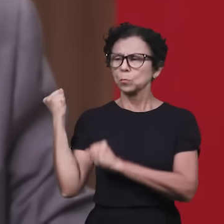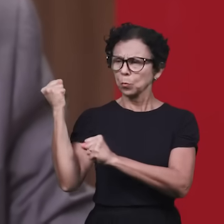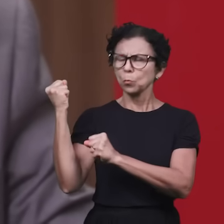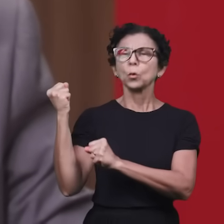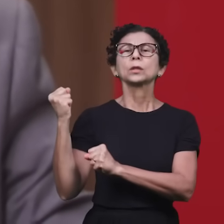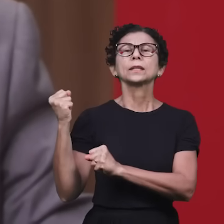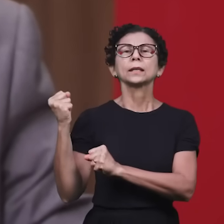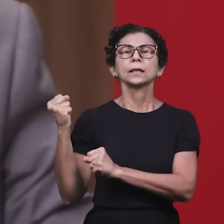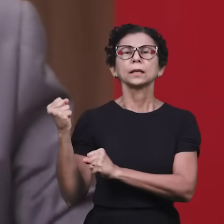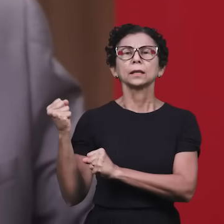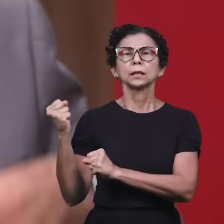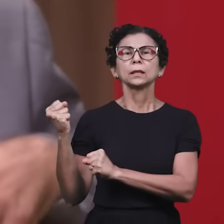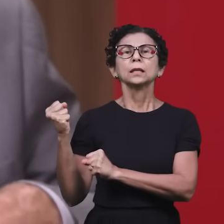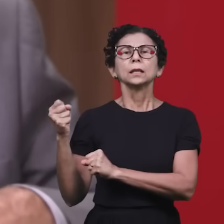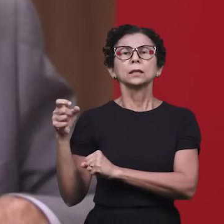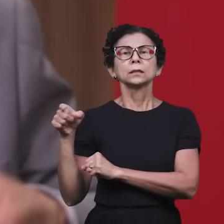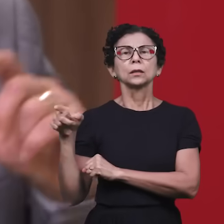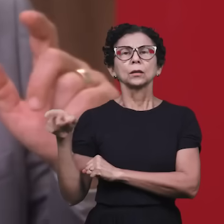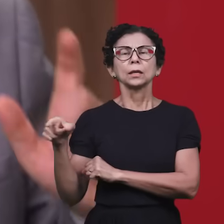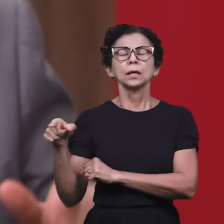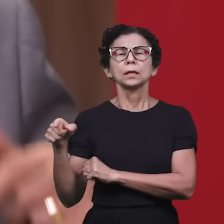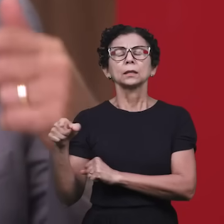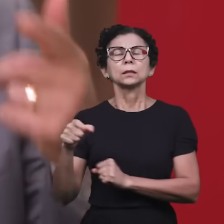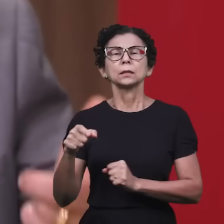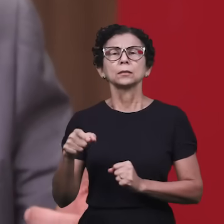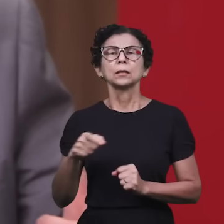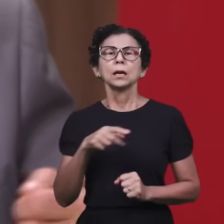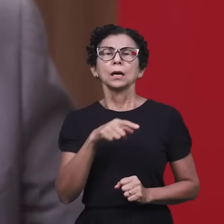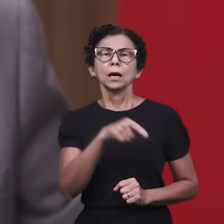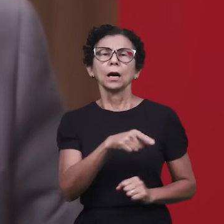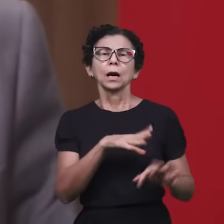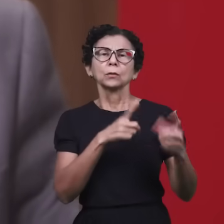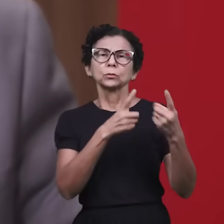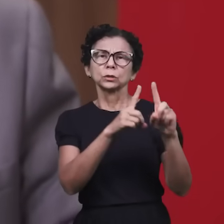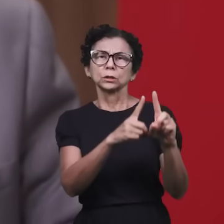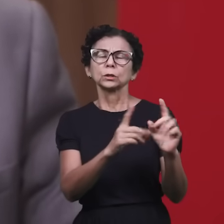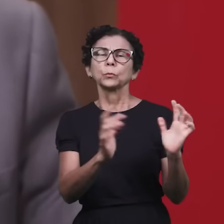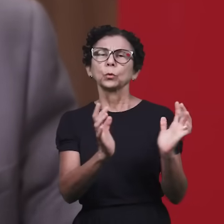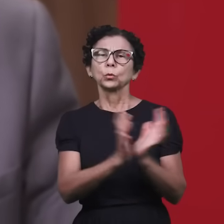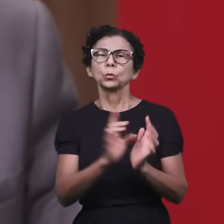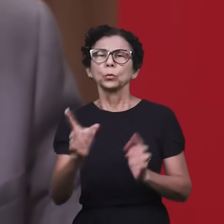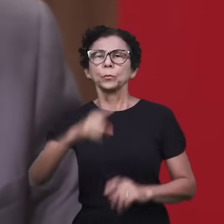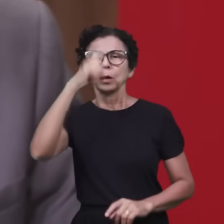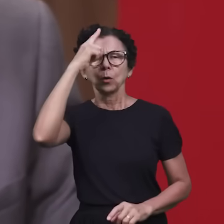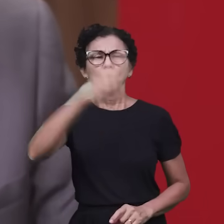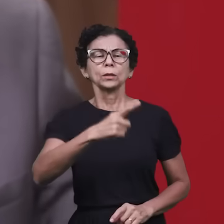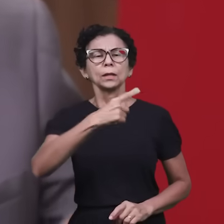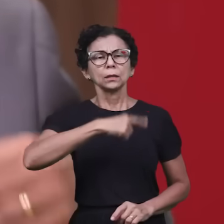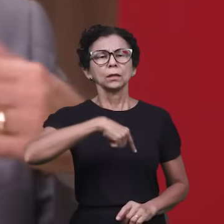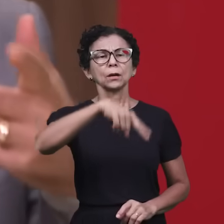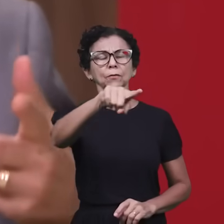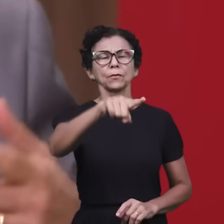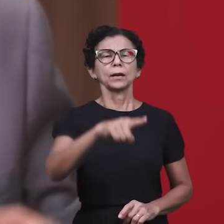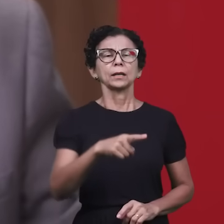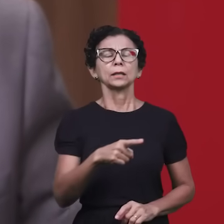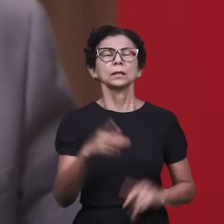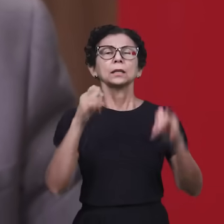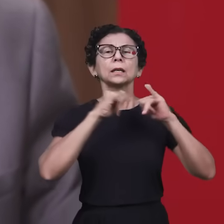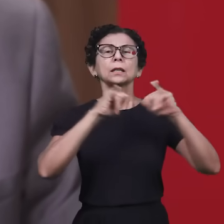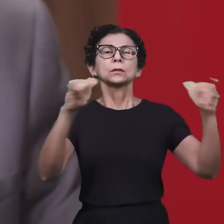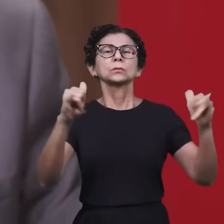ele ordena aos discípulos, ou seja, ao ministério, que anunciar a palavra. E anunciar a